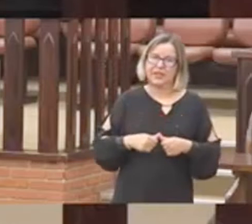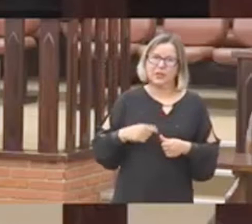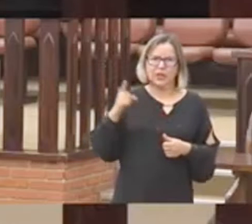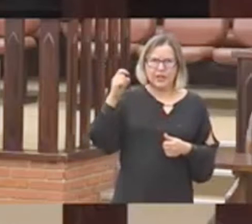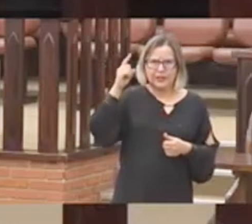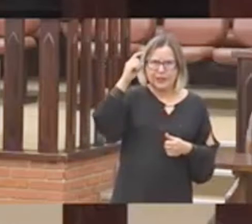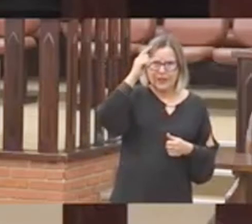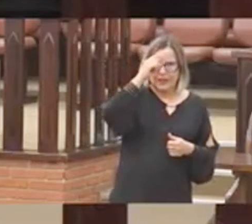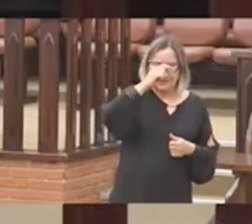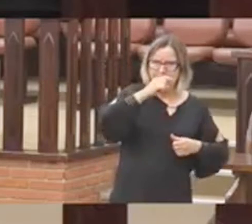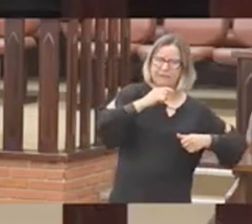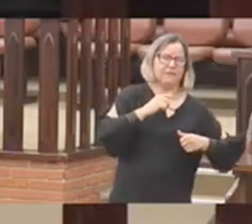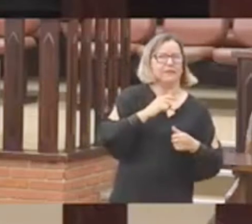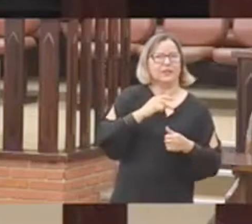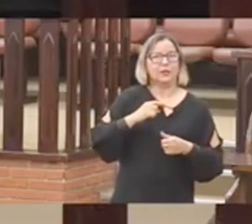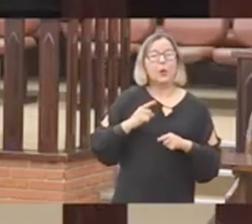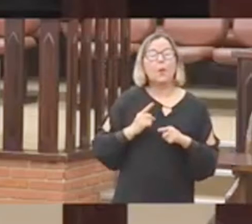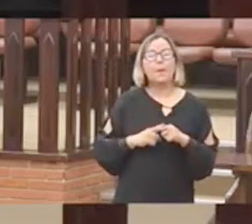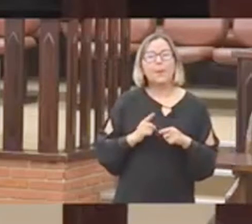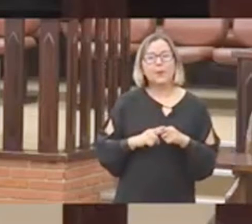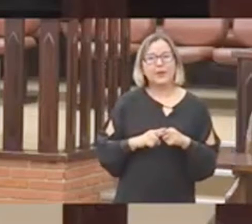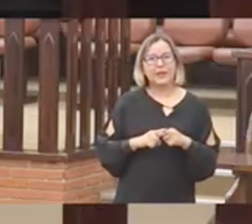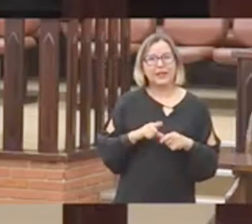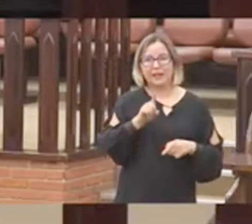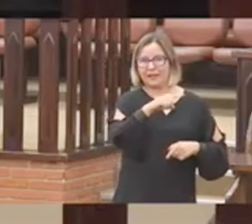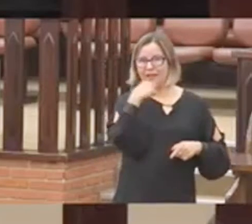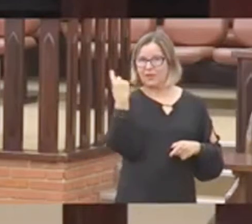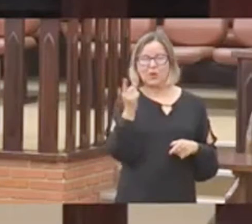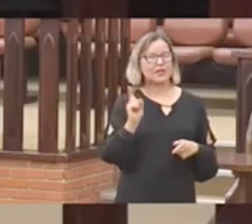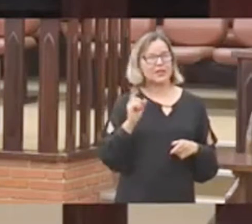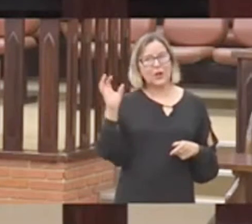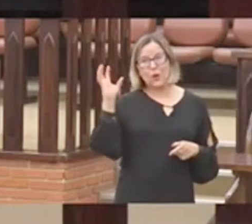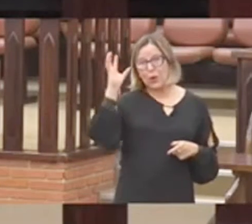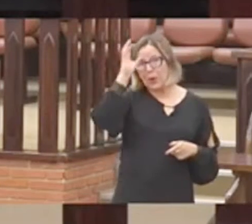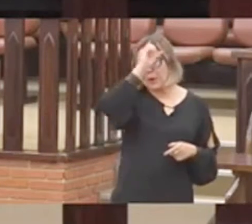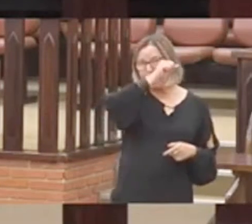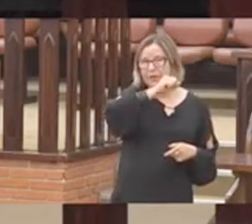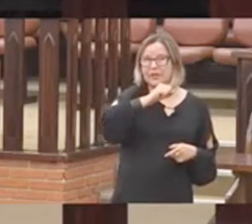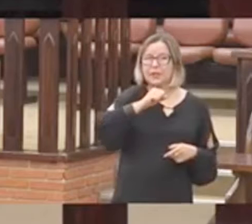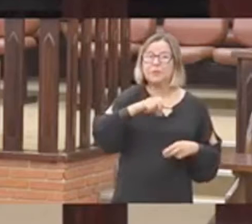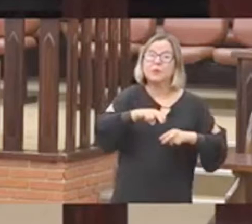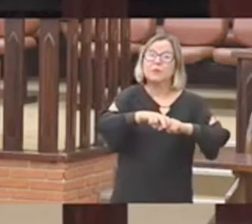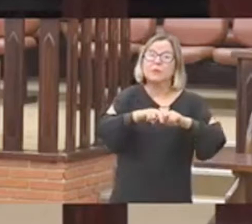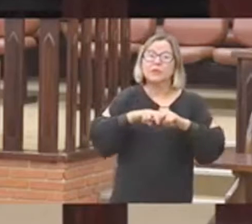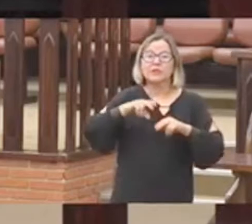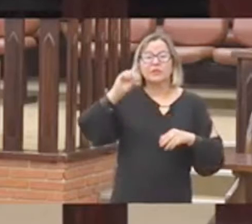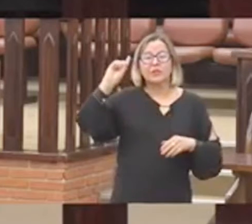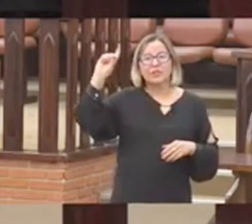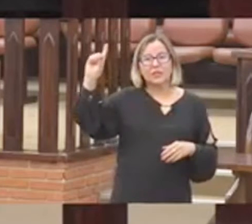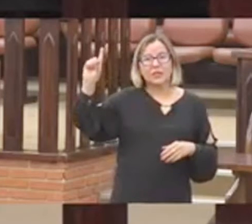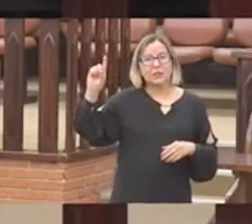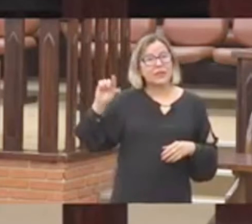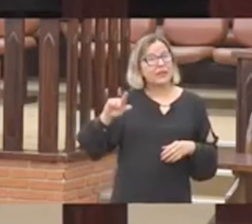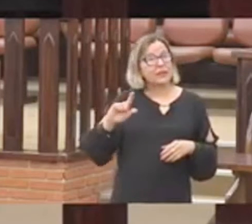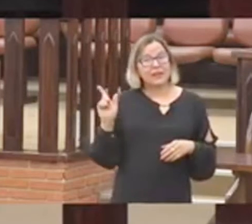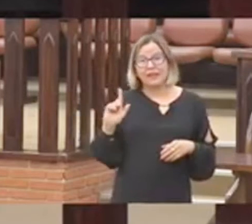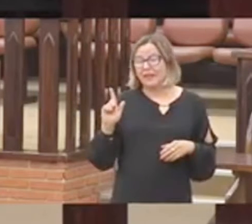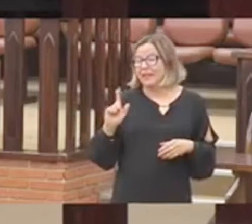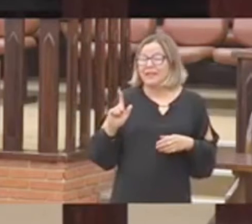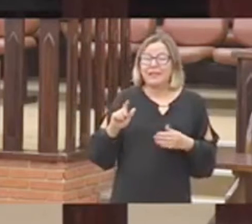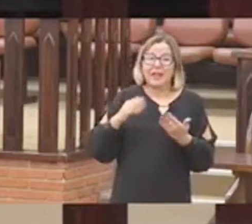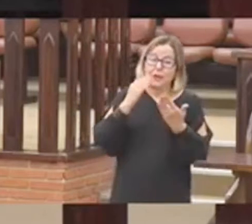Nós não entendemos as razões de Deus, nem os desígnios de Deus. Mas nós